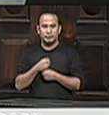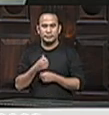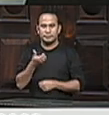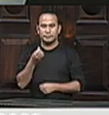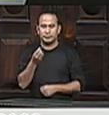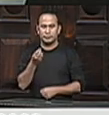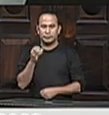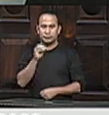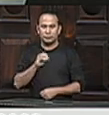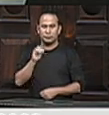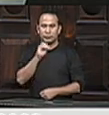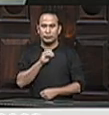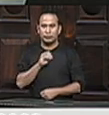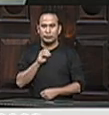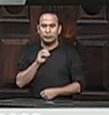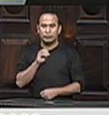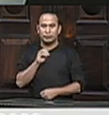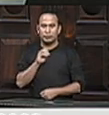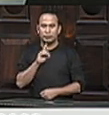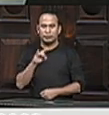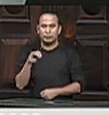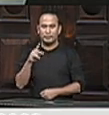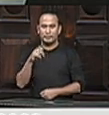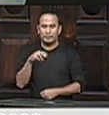Dia Estadual do Panificador.